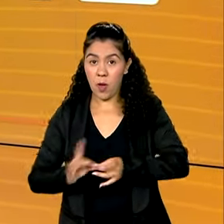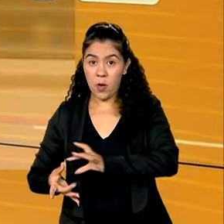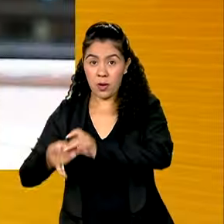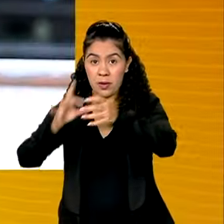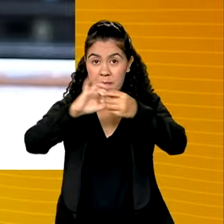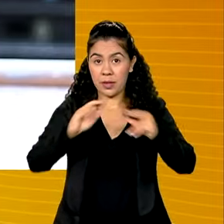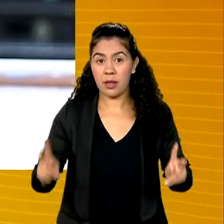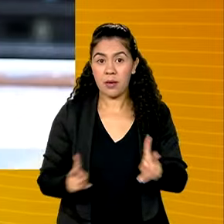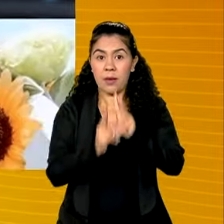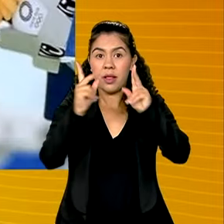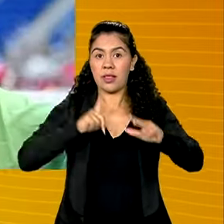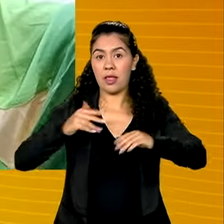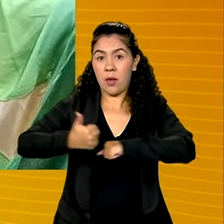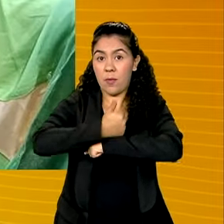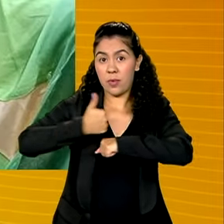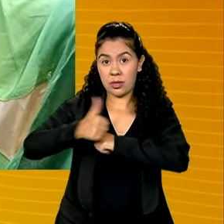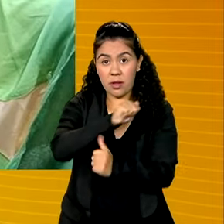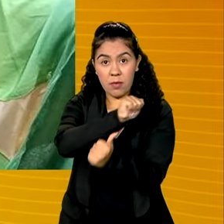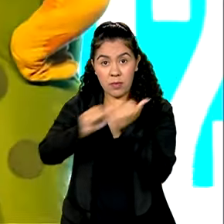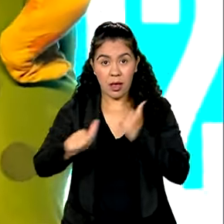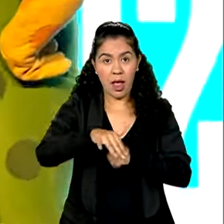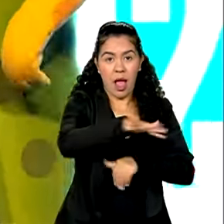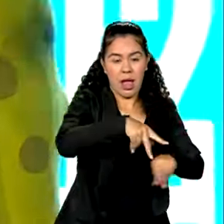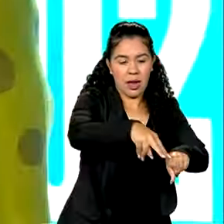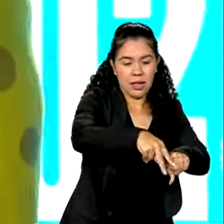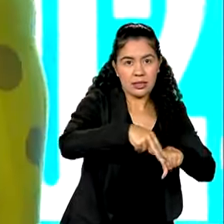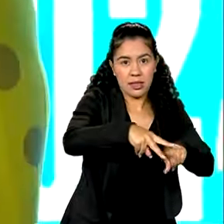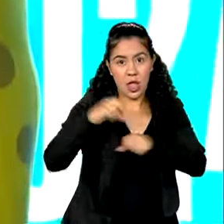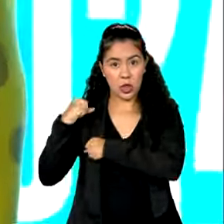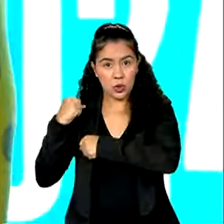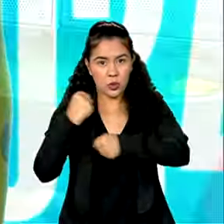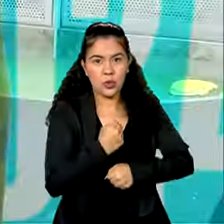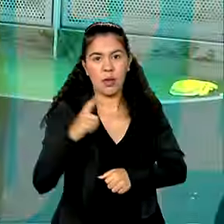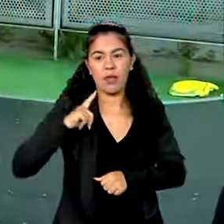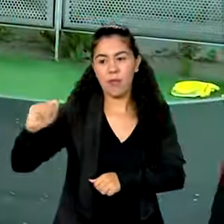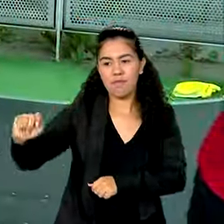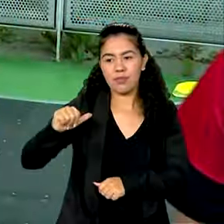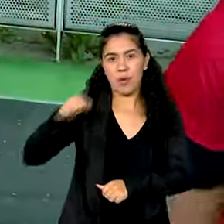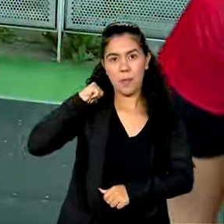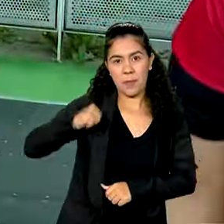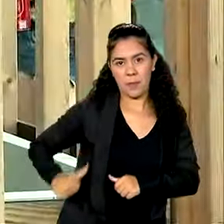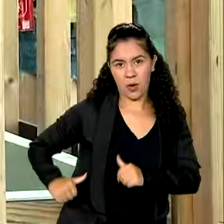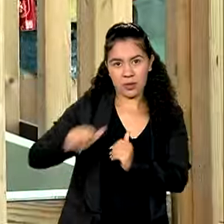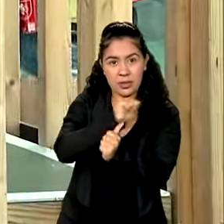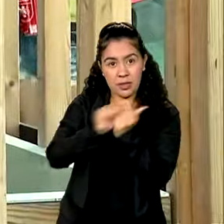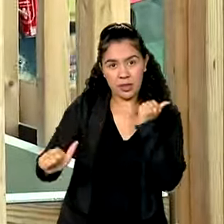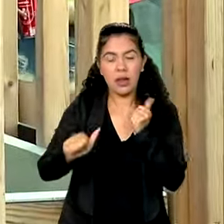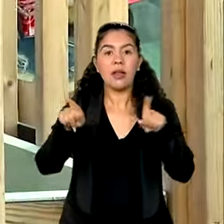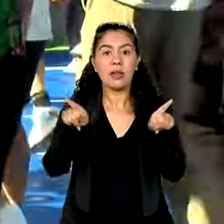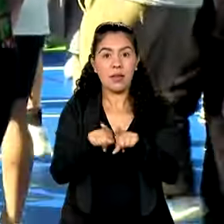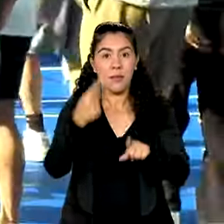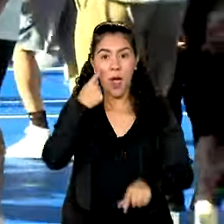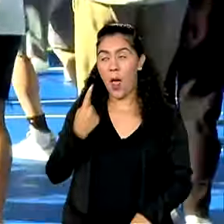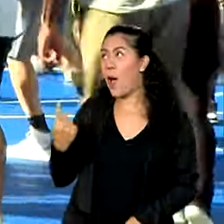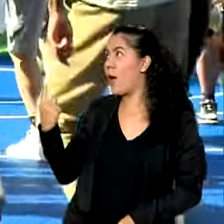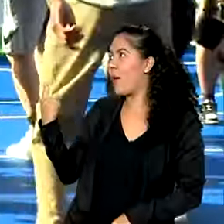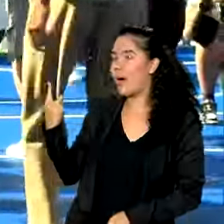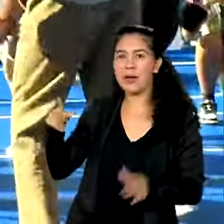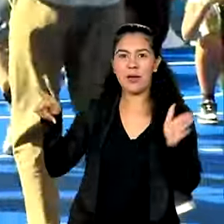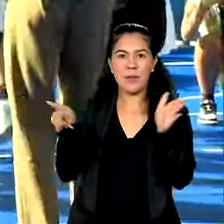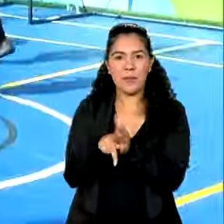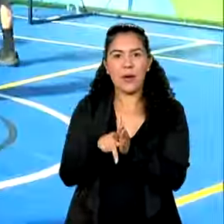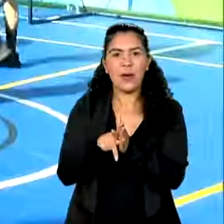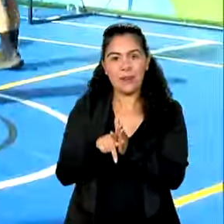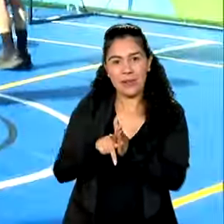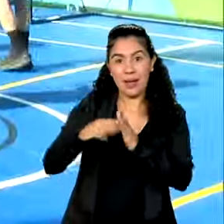de Paris, temos Bolsa Atleta no pódio, no skate e no judô. Acompanhe também a programação da Casa Brasil, espaço que representa o